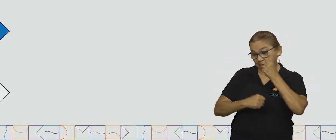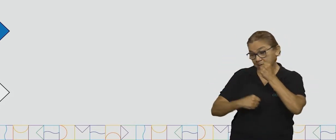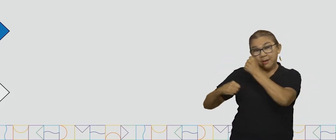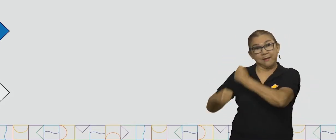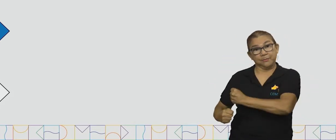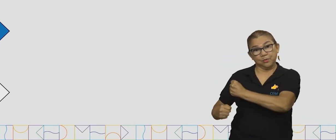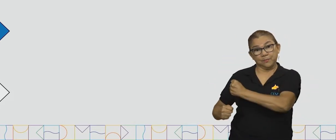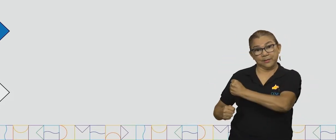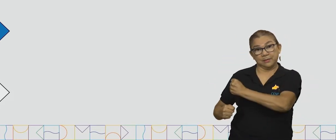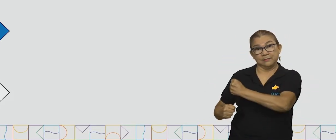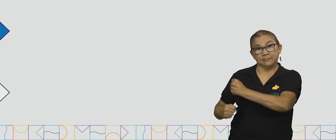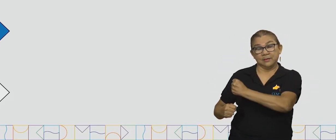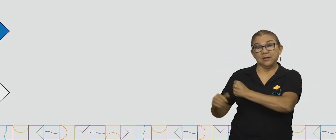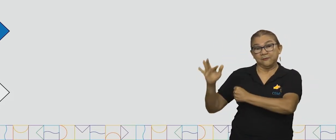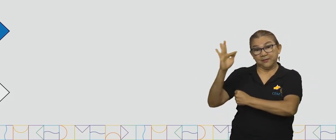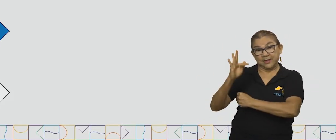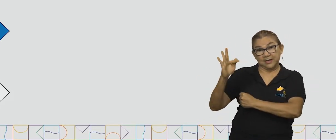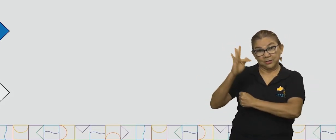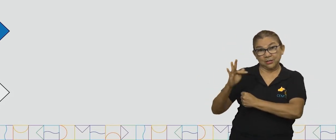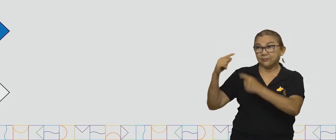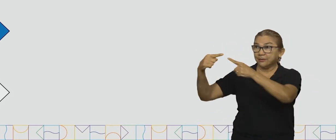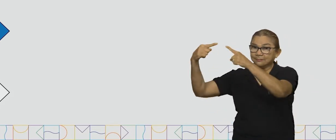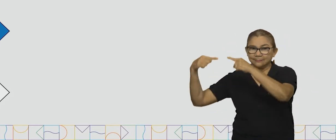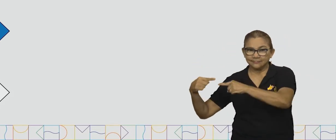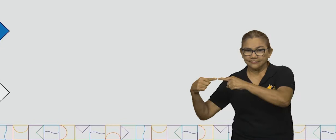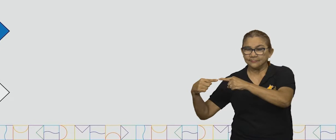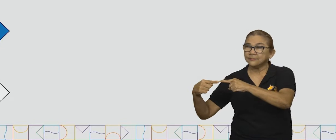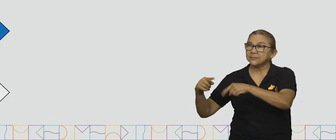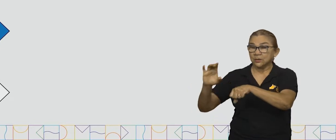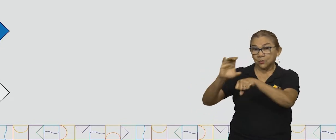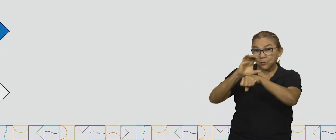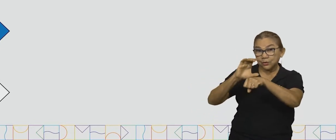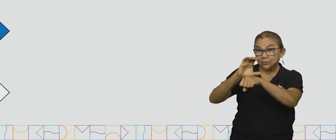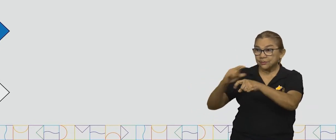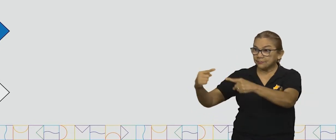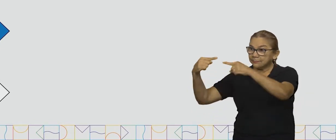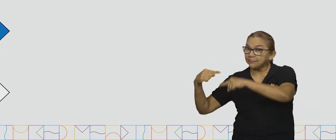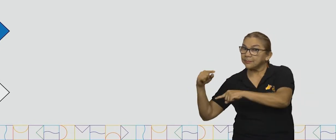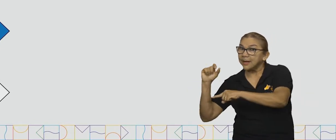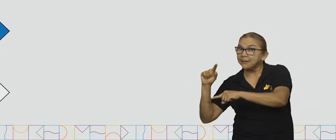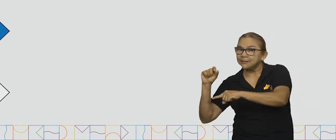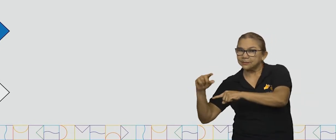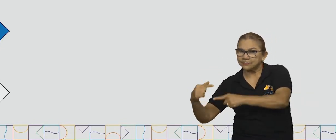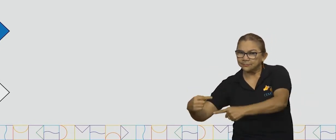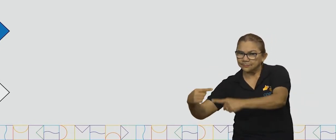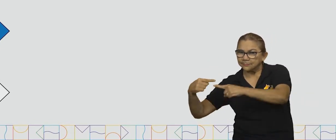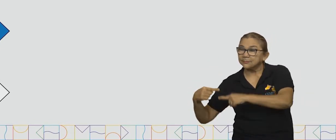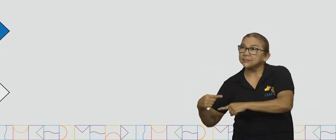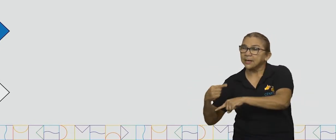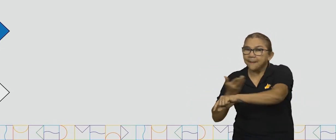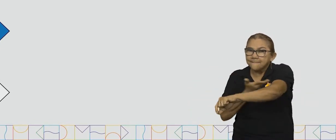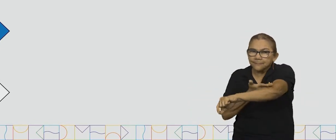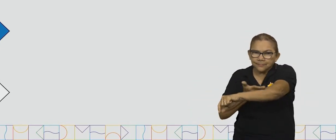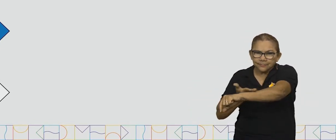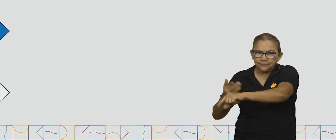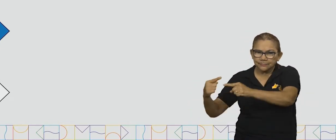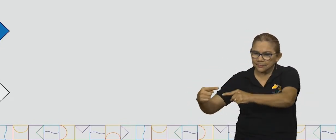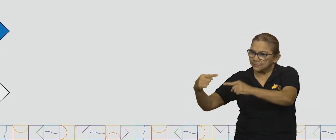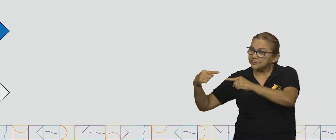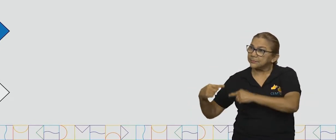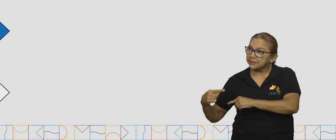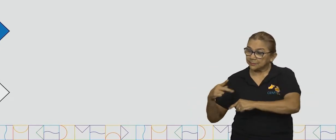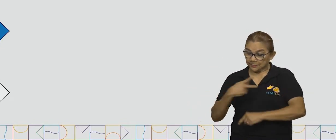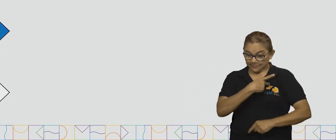e Presidencialista. República porque o Estado se constitui de modo a atender o interesse geral dos